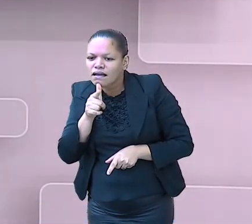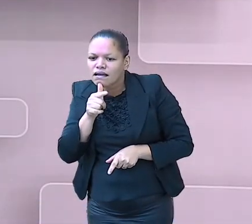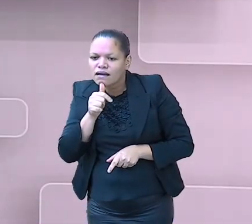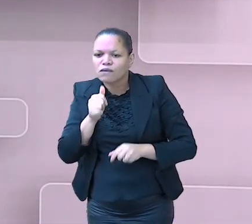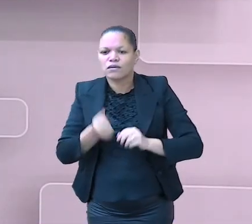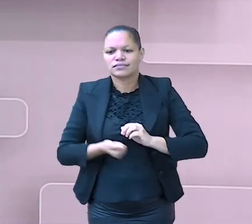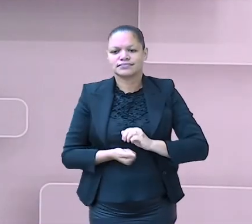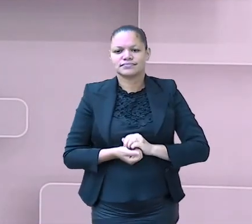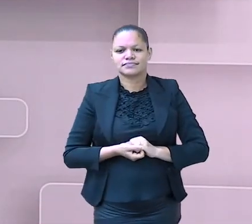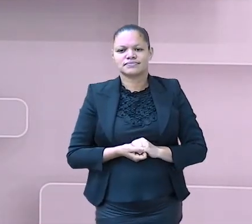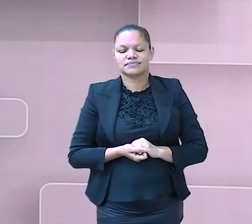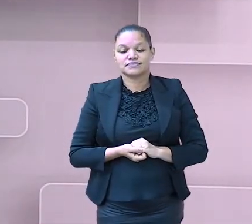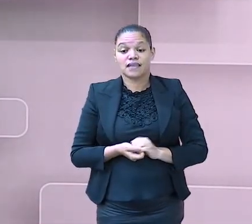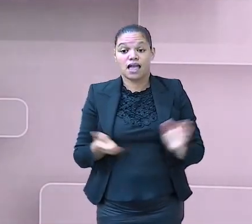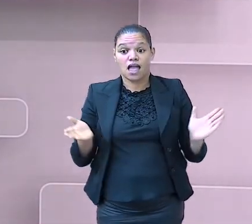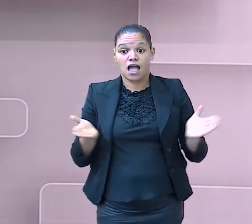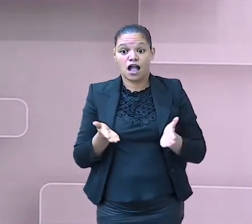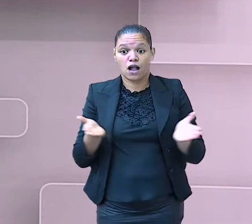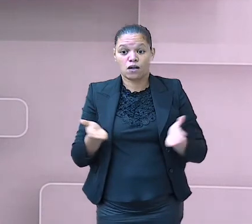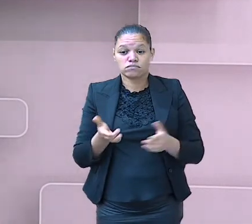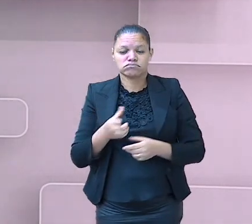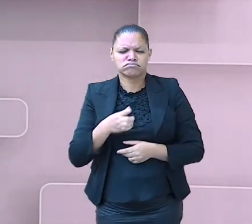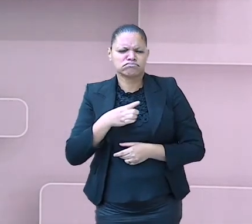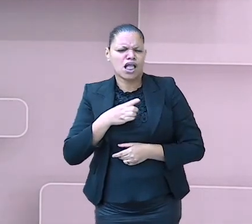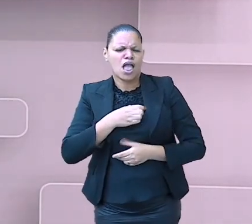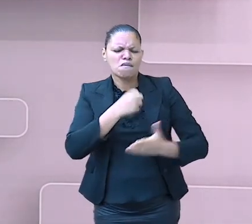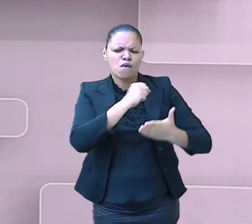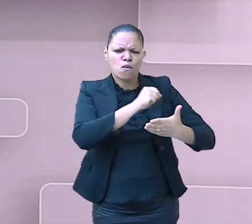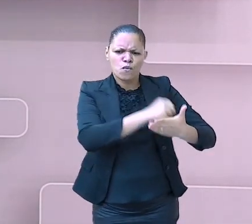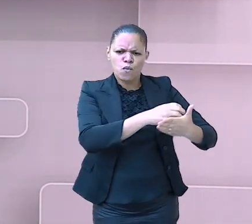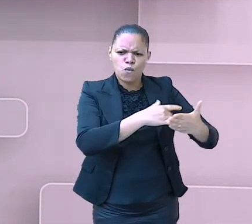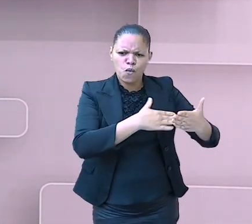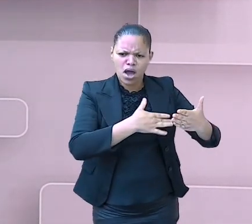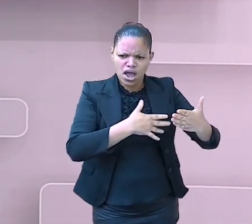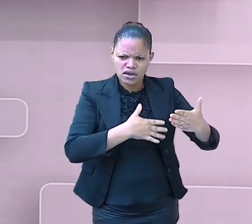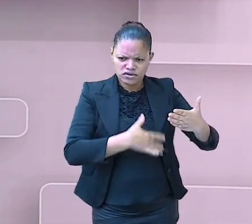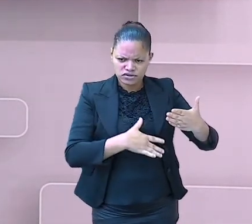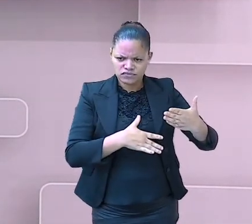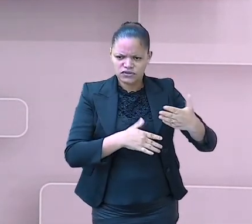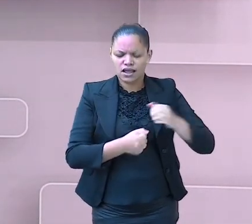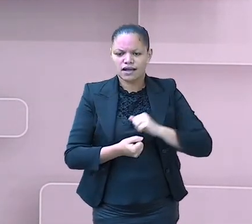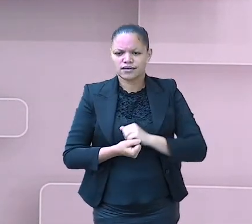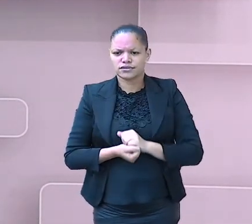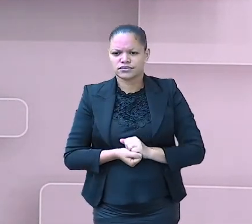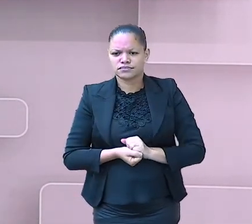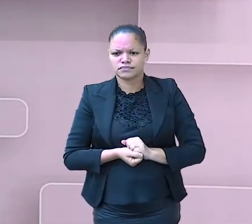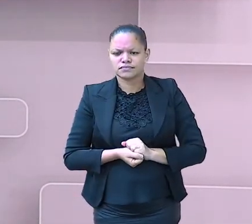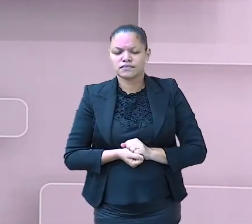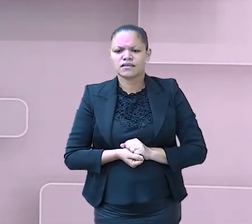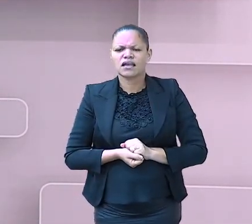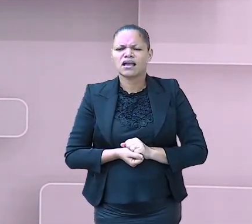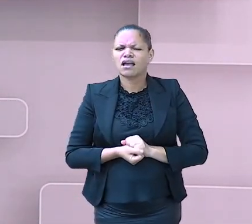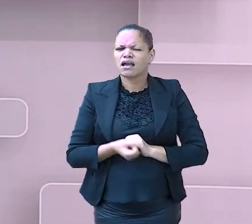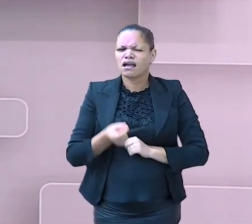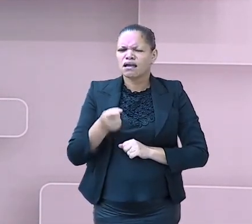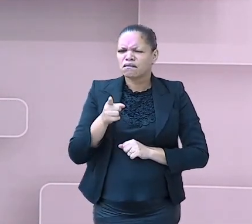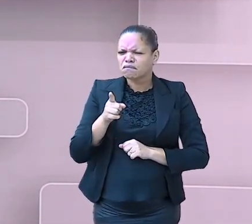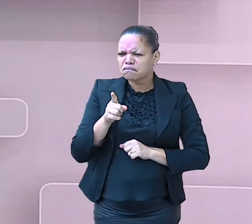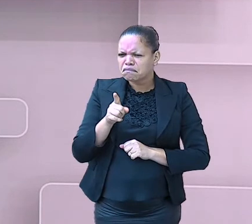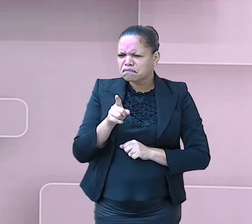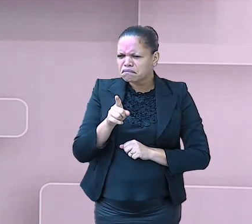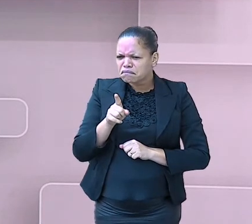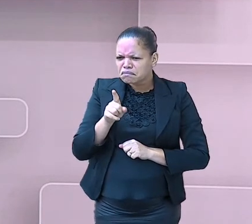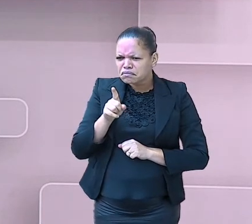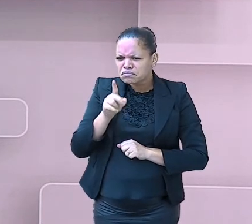Agora nós vamos para a atividade. Quando você vê falar de animais invertebrados, você pensa que essa classe